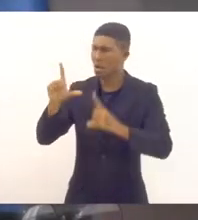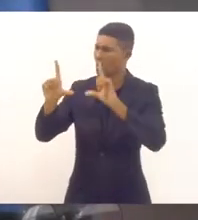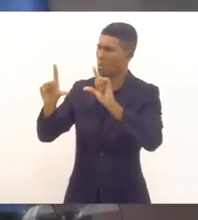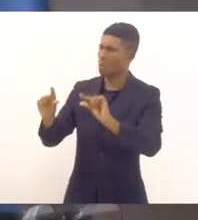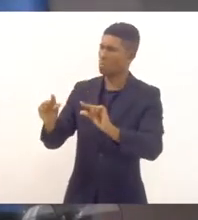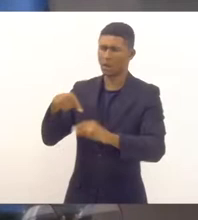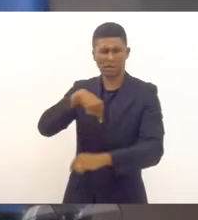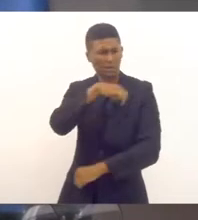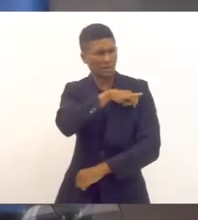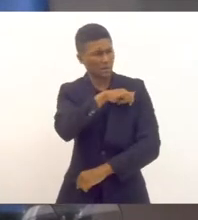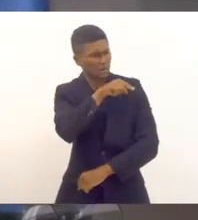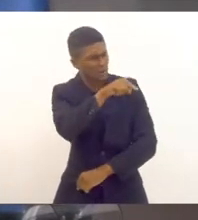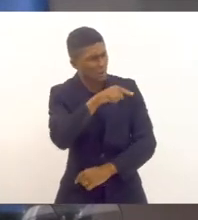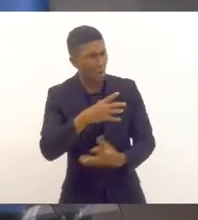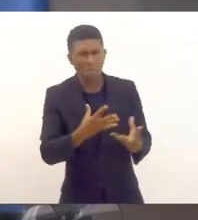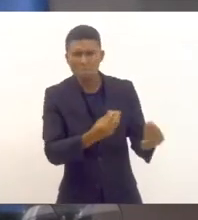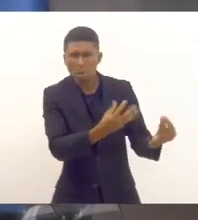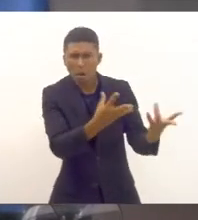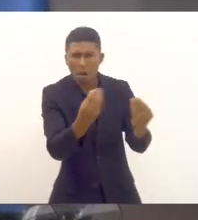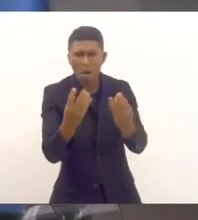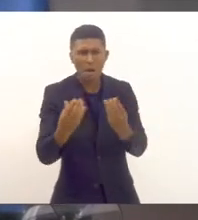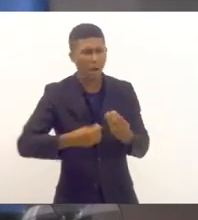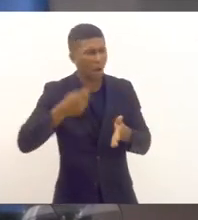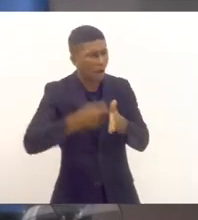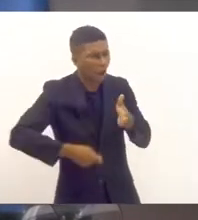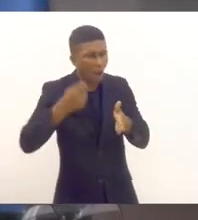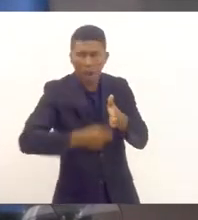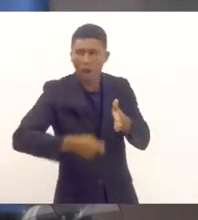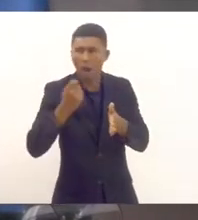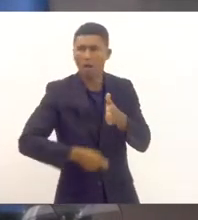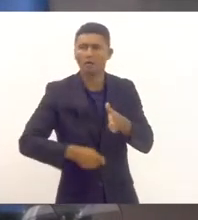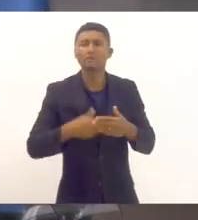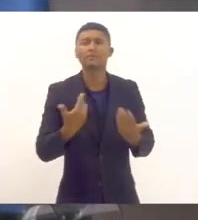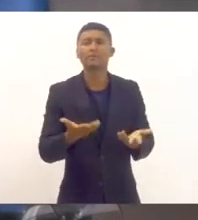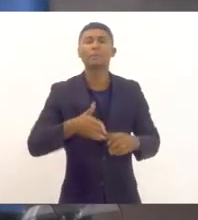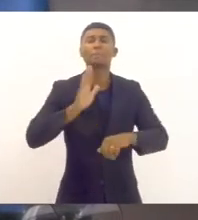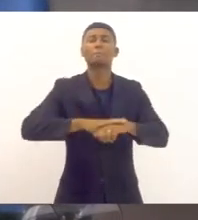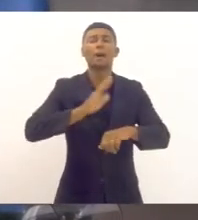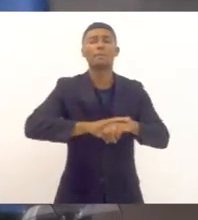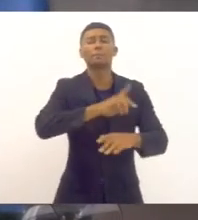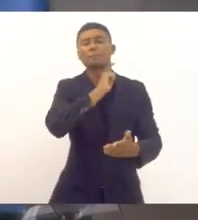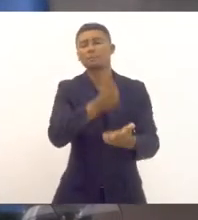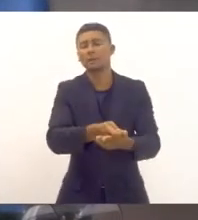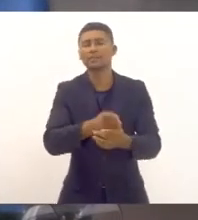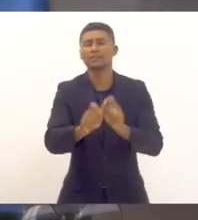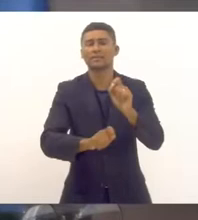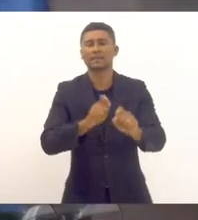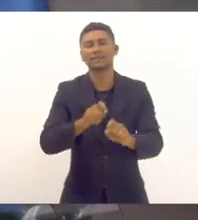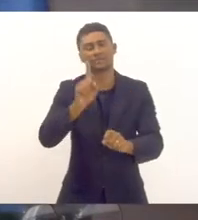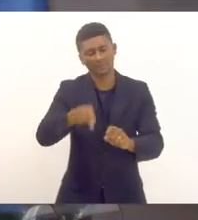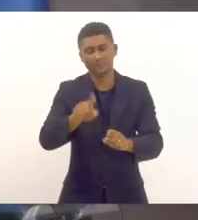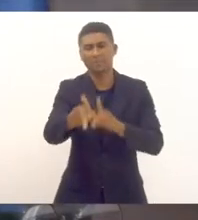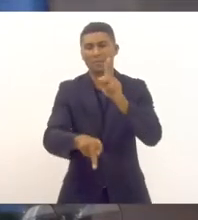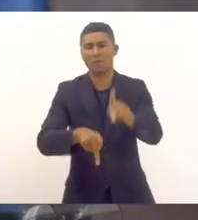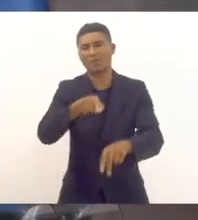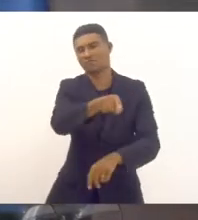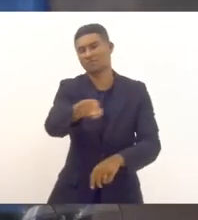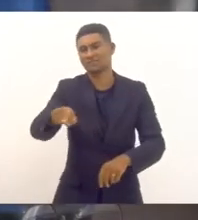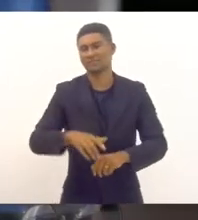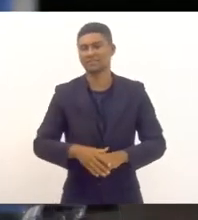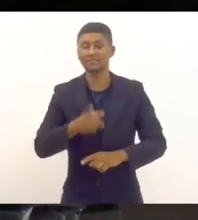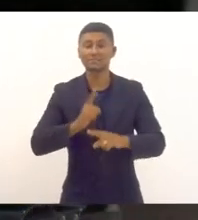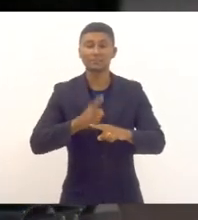na medida que os senhores são super taxados, quem paga essa conta no final é a população, na compra